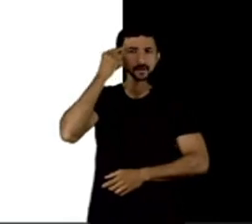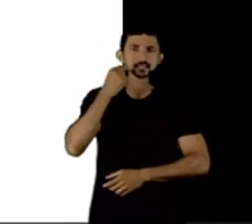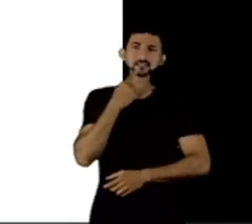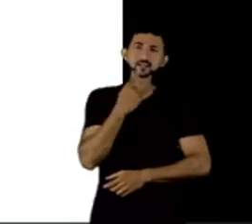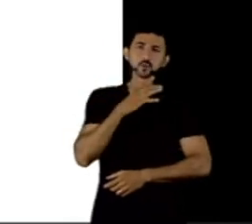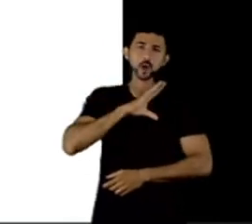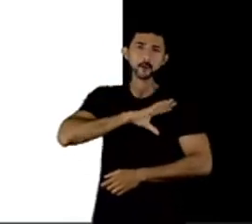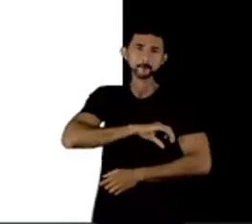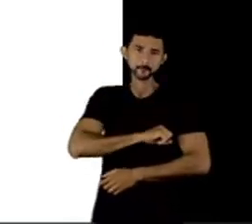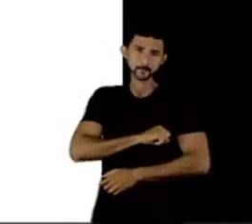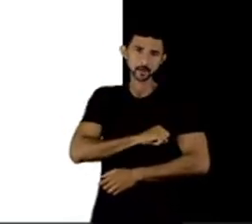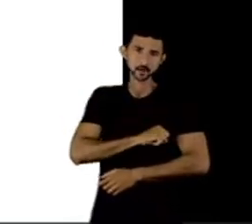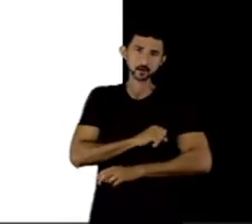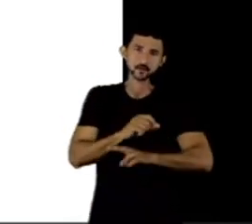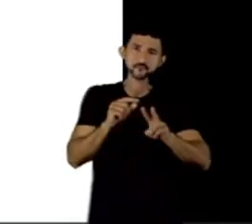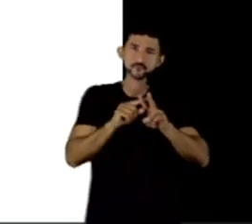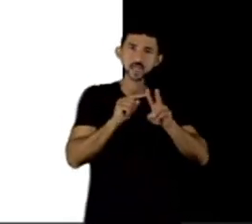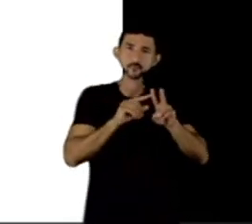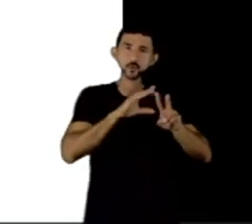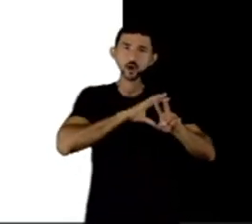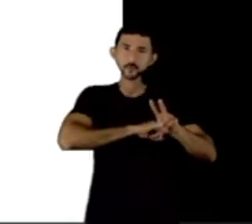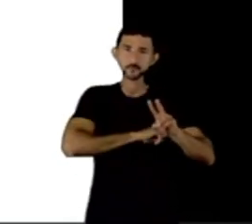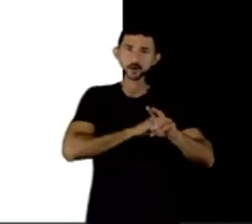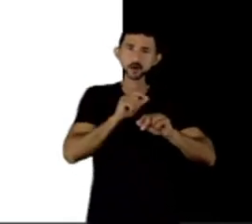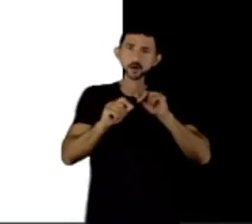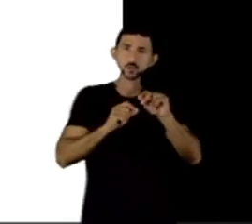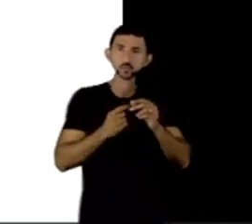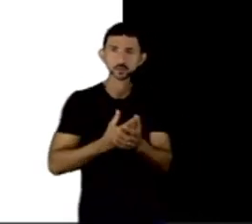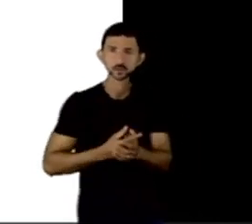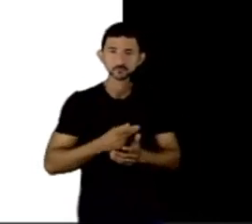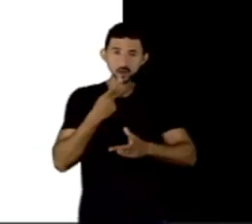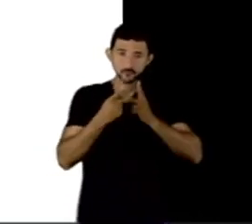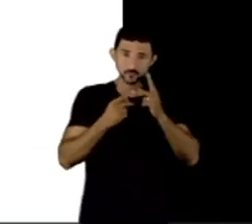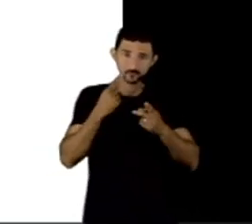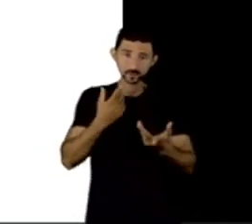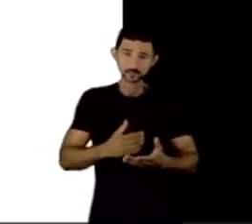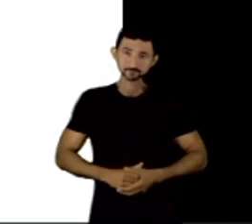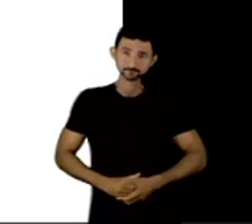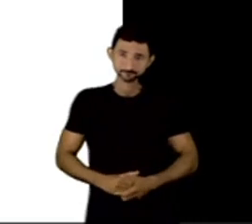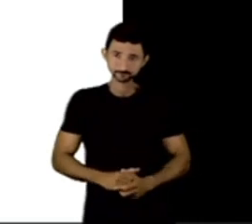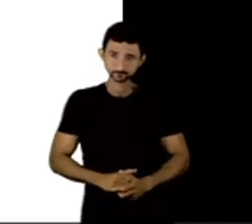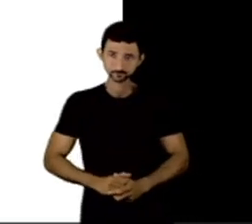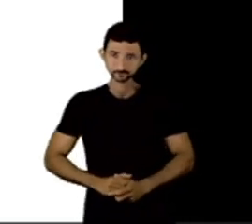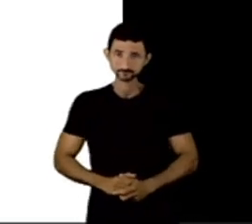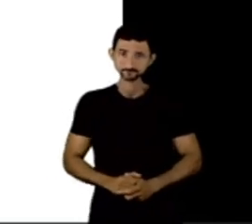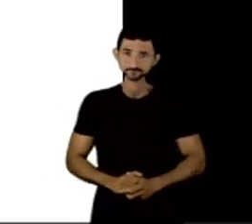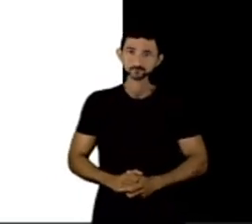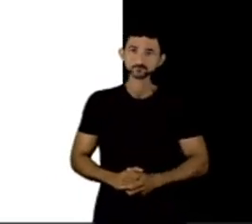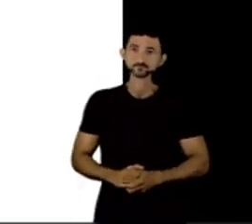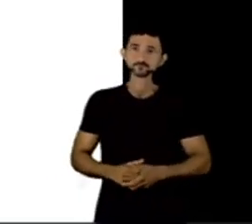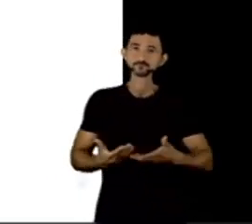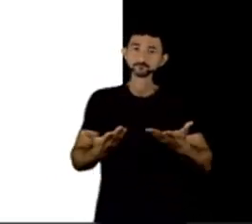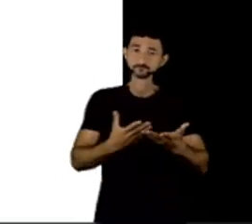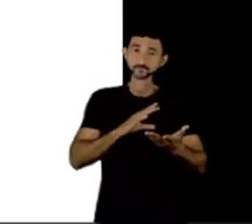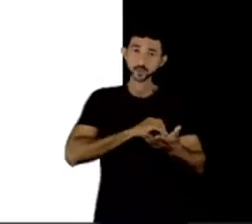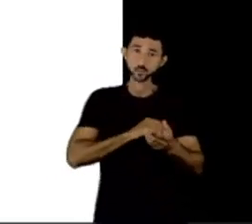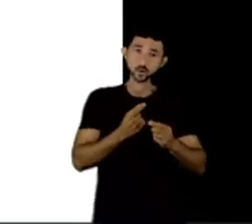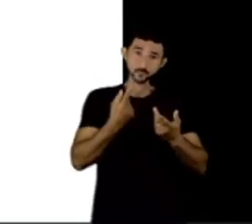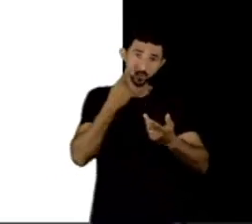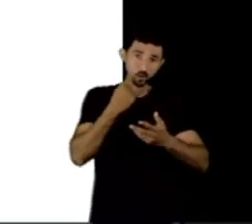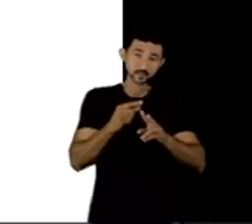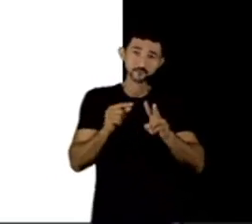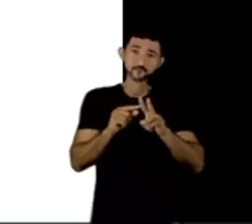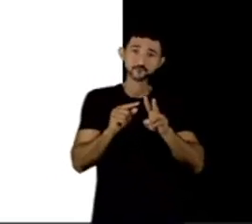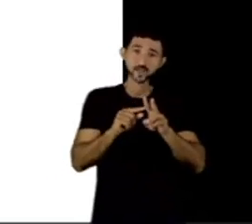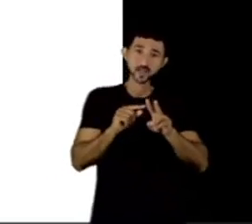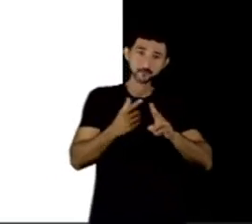verbo amar, e aí eu vou conjugar com você. No presente, primeira pessoa, eu amo.